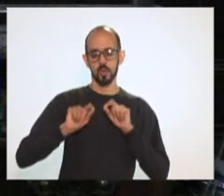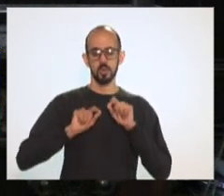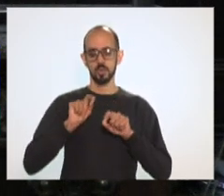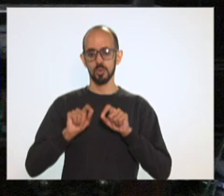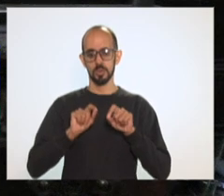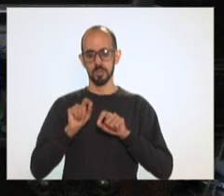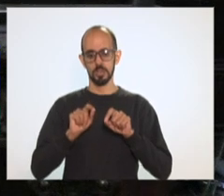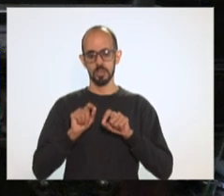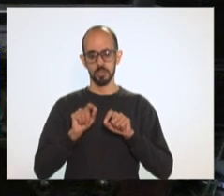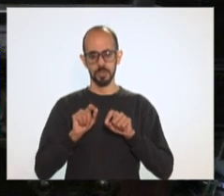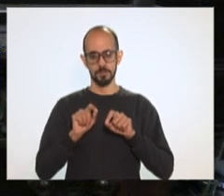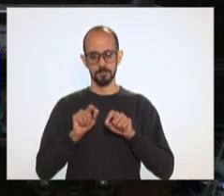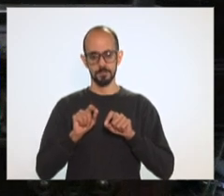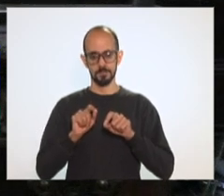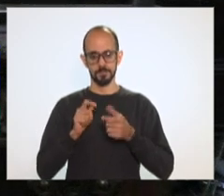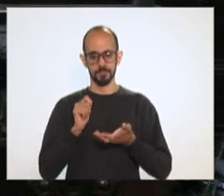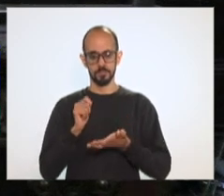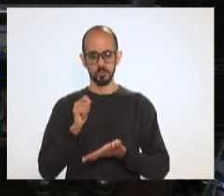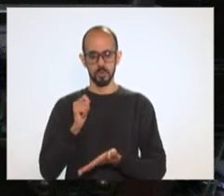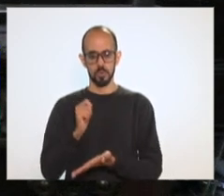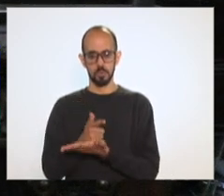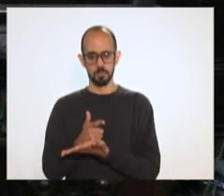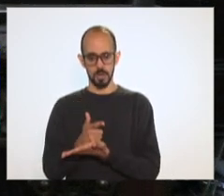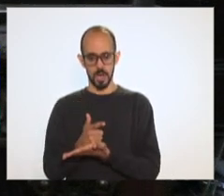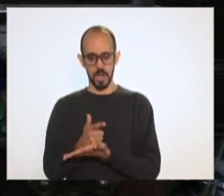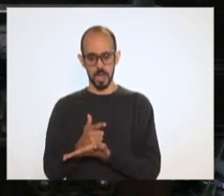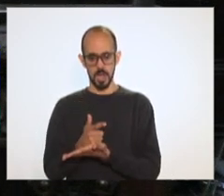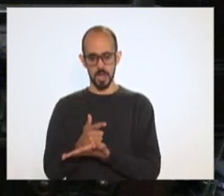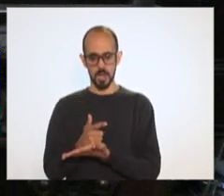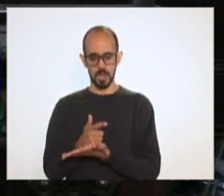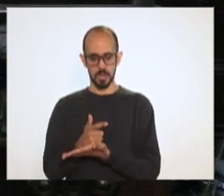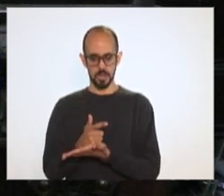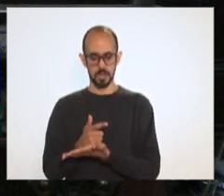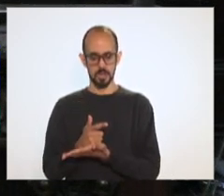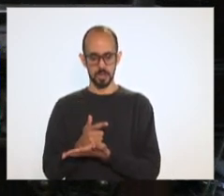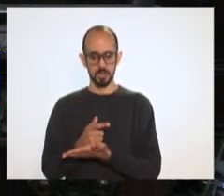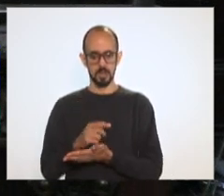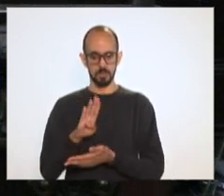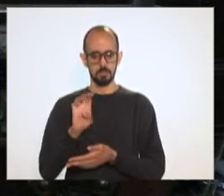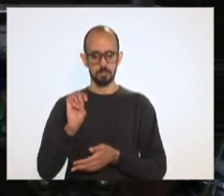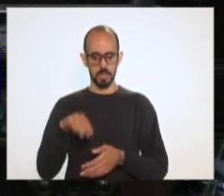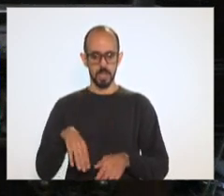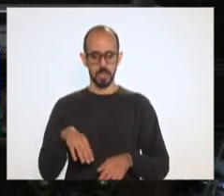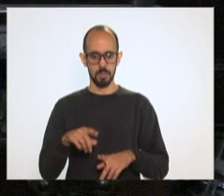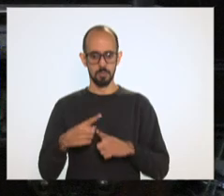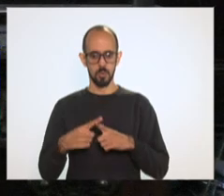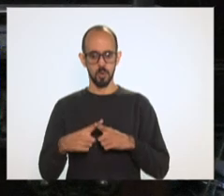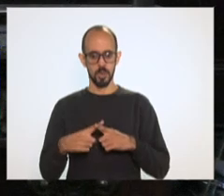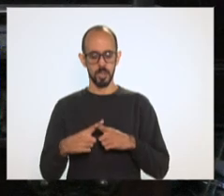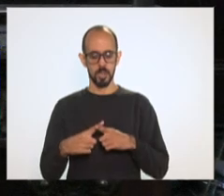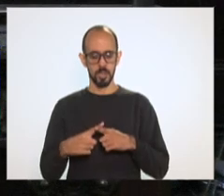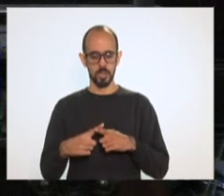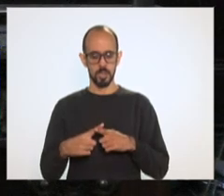poder adquirir captar e comprar o bem porque naquela ocasião a gente estava vendo